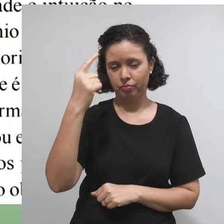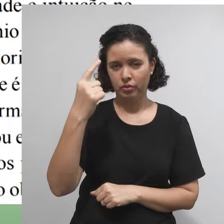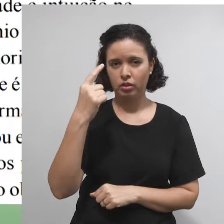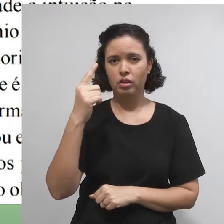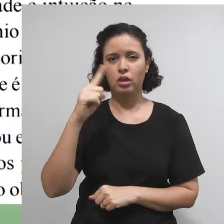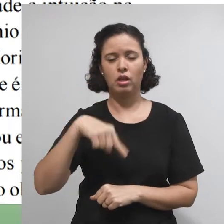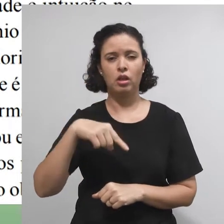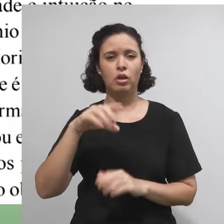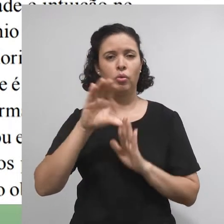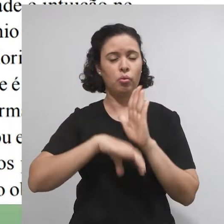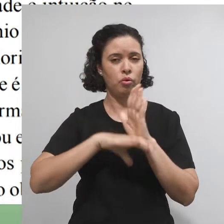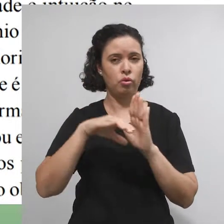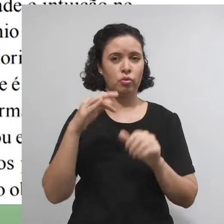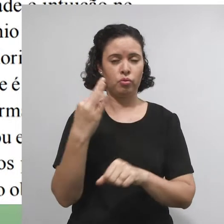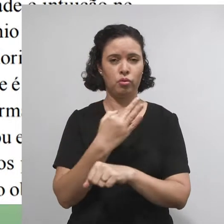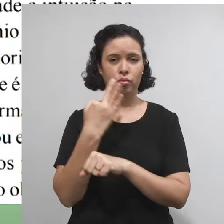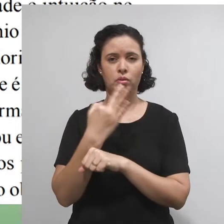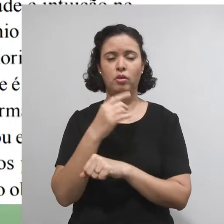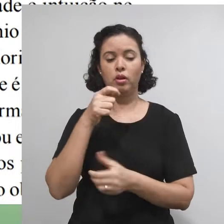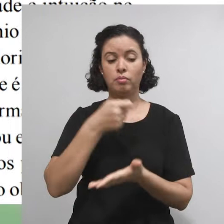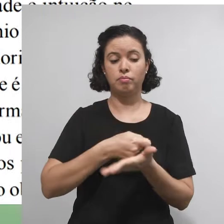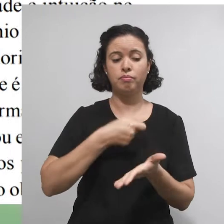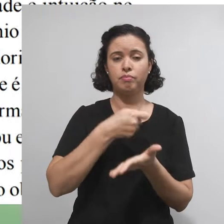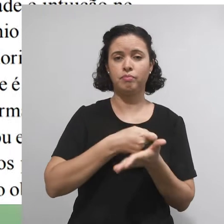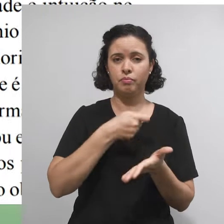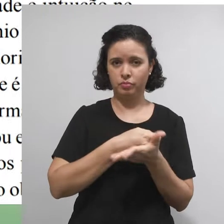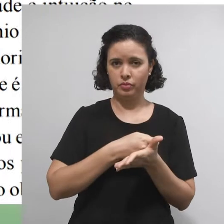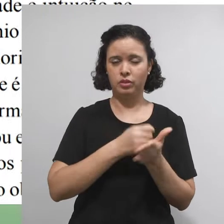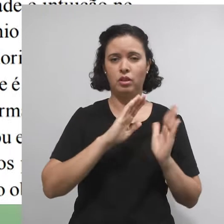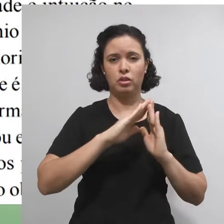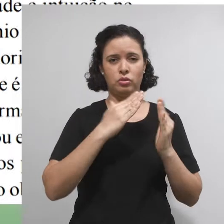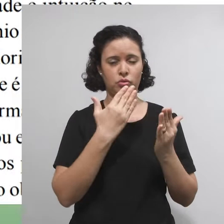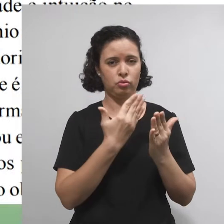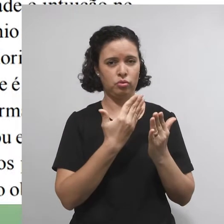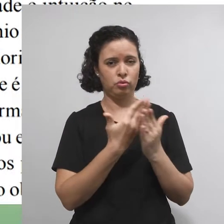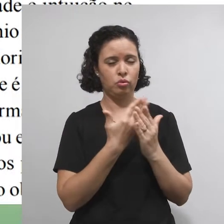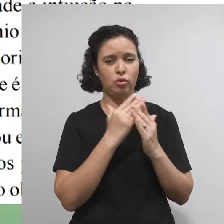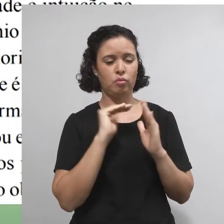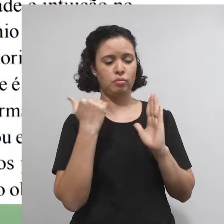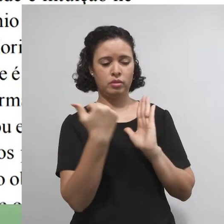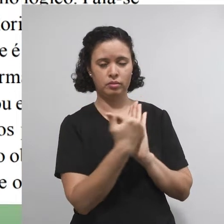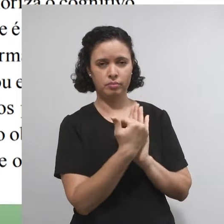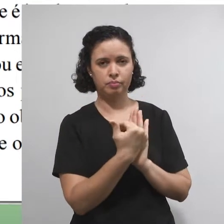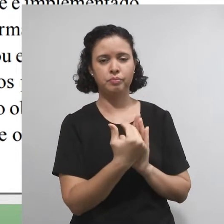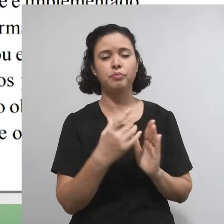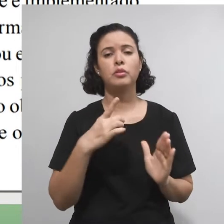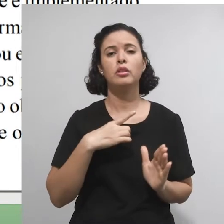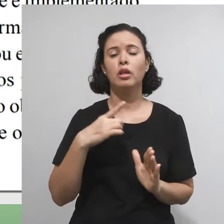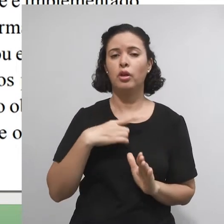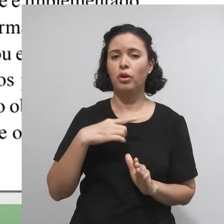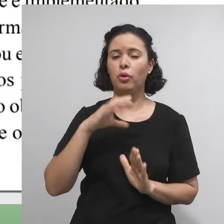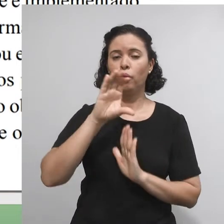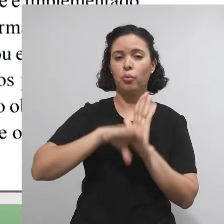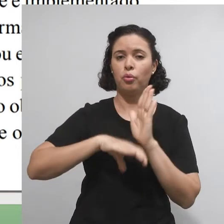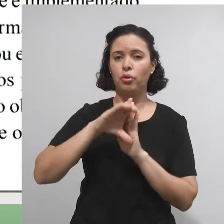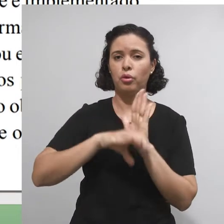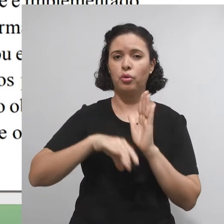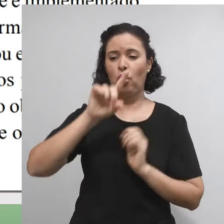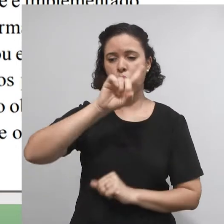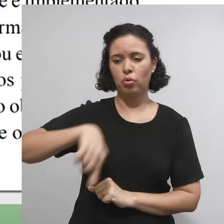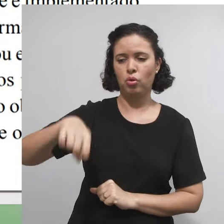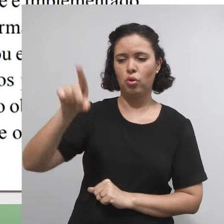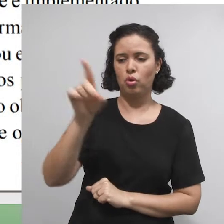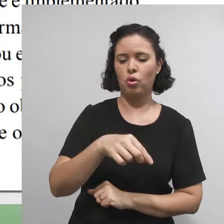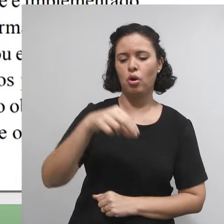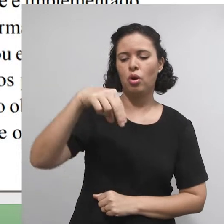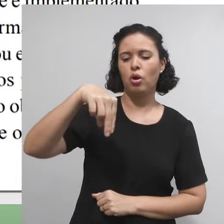escola deve realizar, por exemplo, o que está na Base Nacional Comum Curricular. A gente tem o currículo nulo, que é o currículo